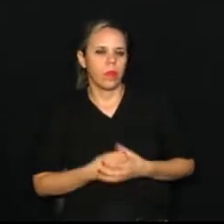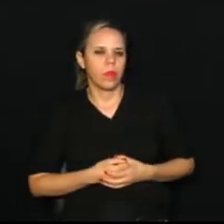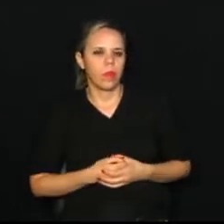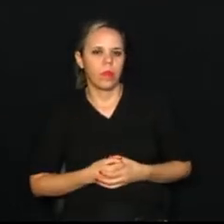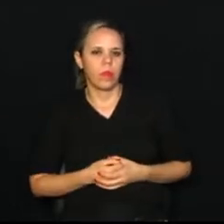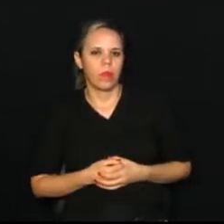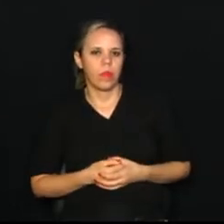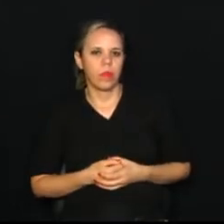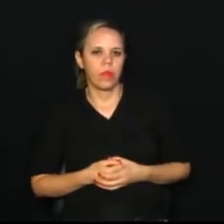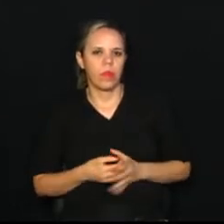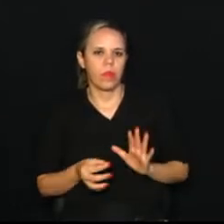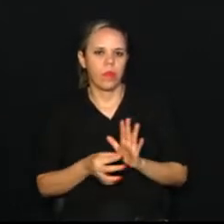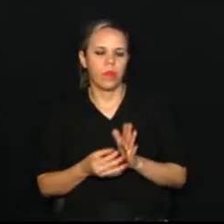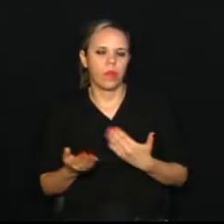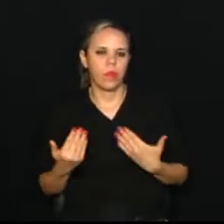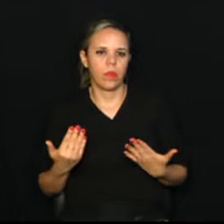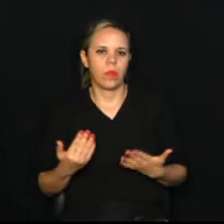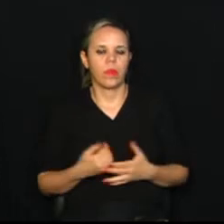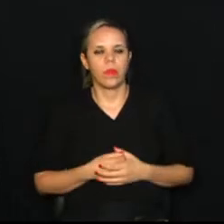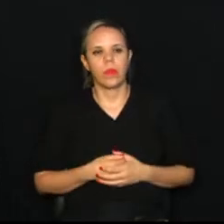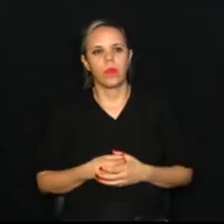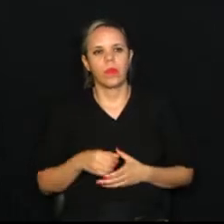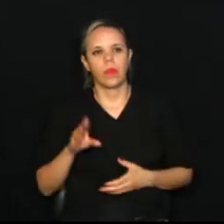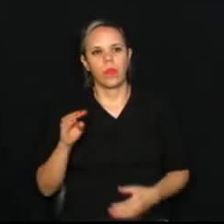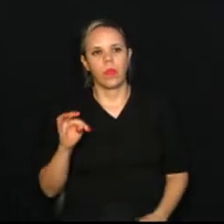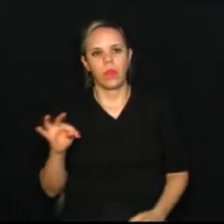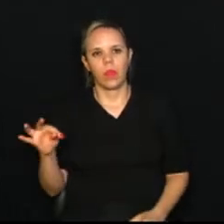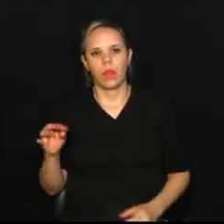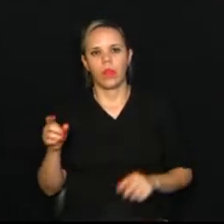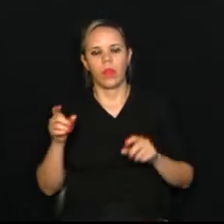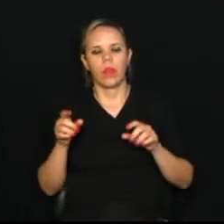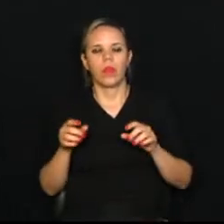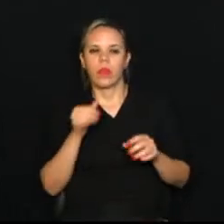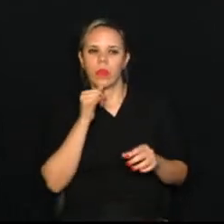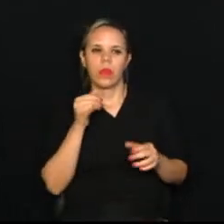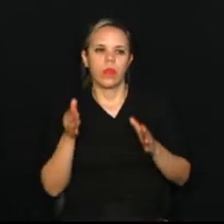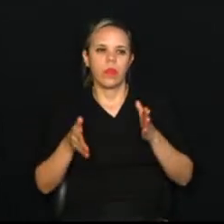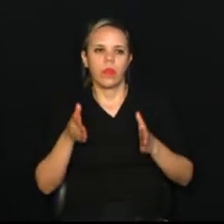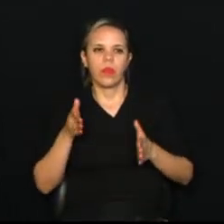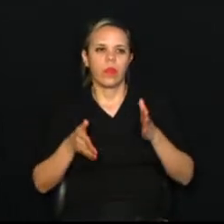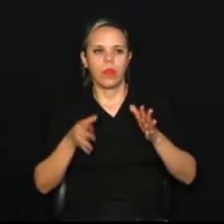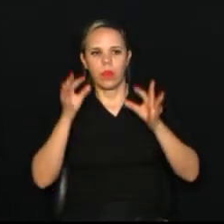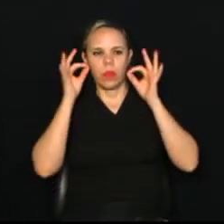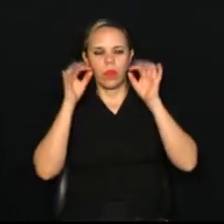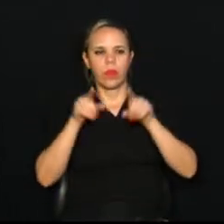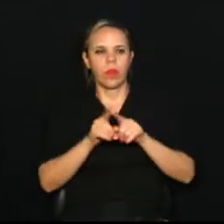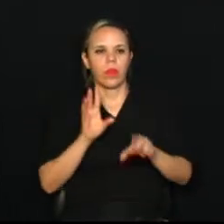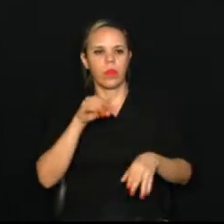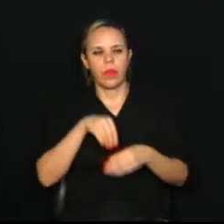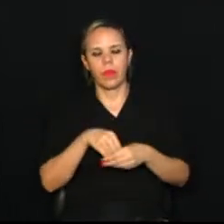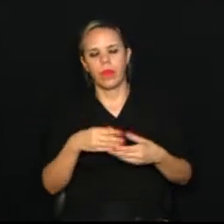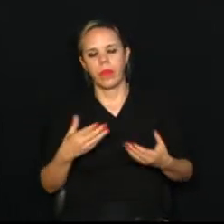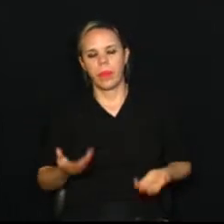troca de opiniões. E o bot é o robô. Então, é necessário, dentro